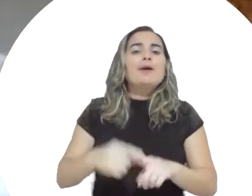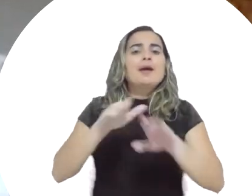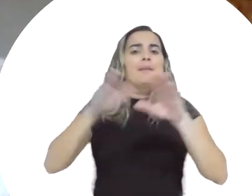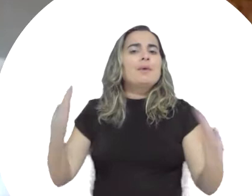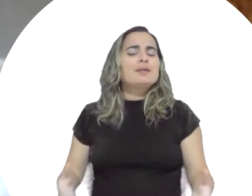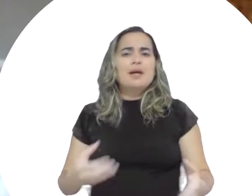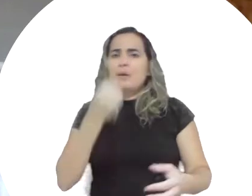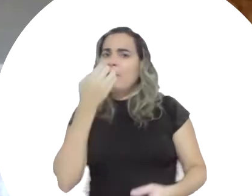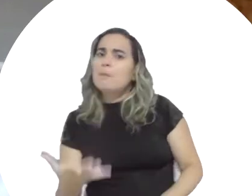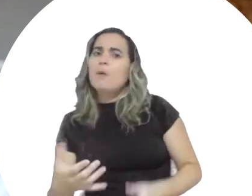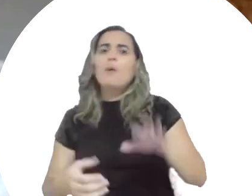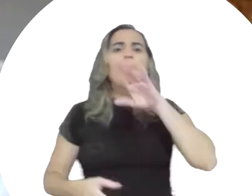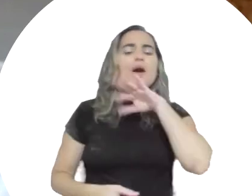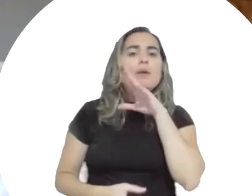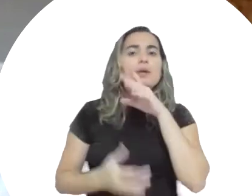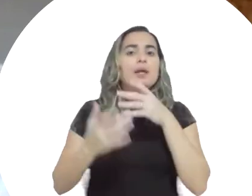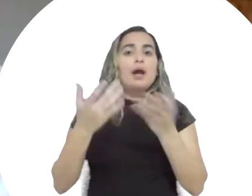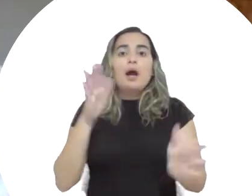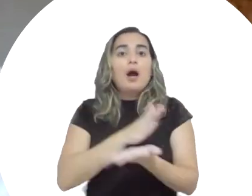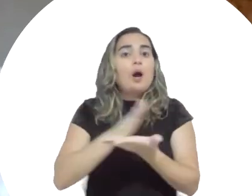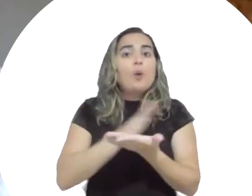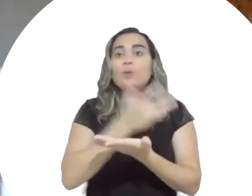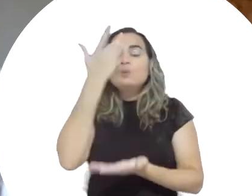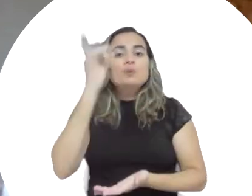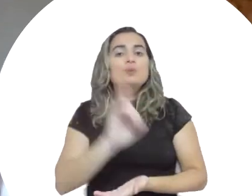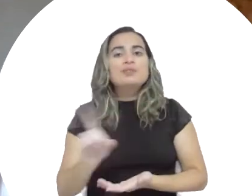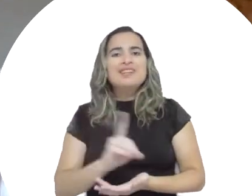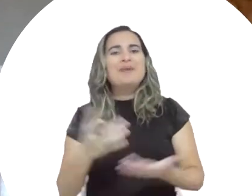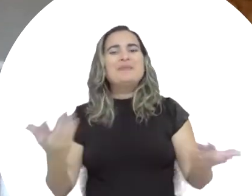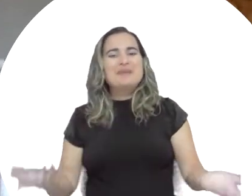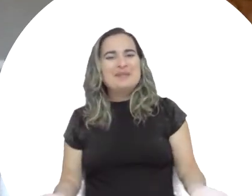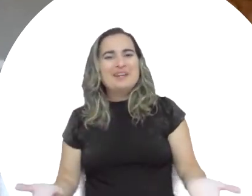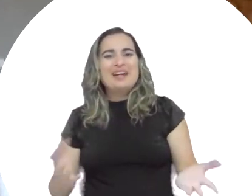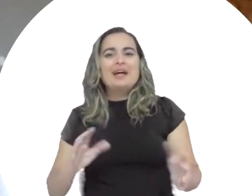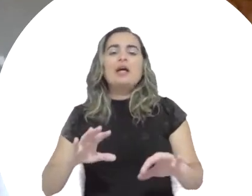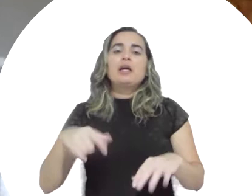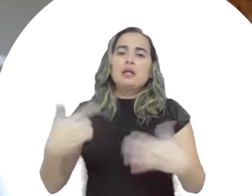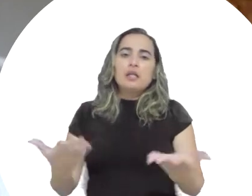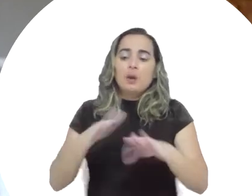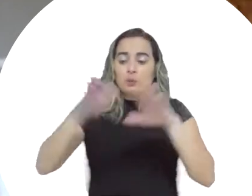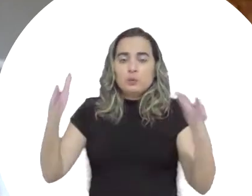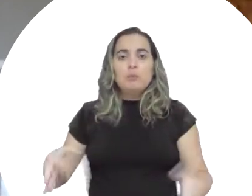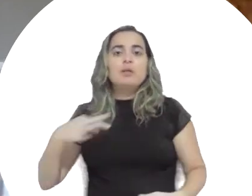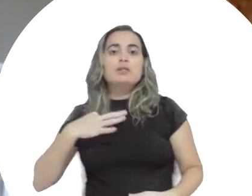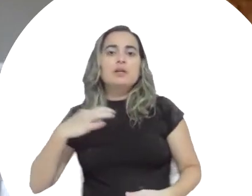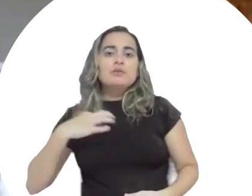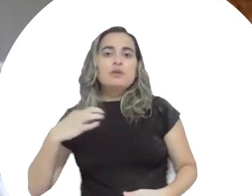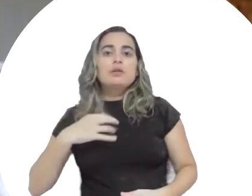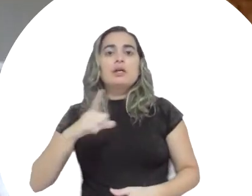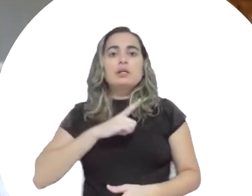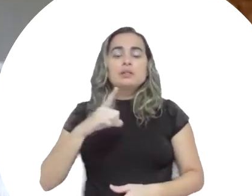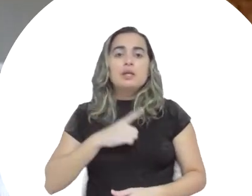não sabiam quais as vantagens de se trabalhar como mesário. E também, dentro dos